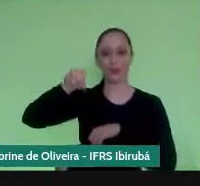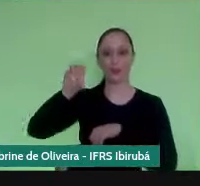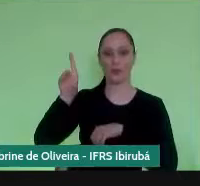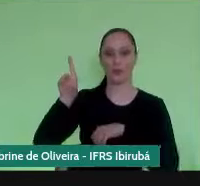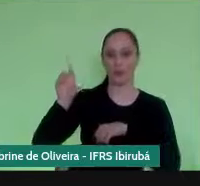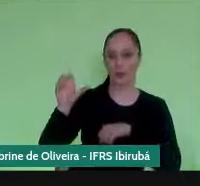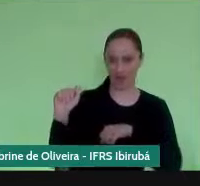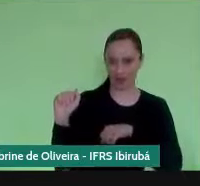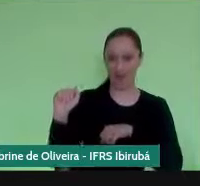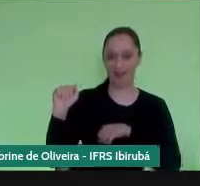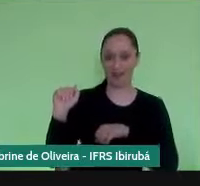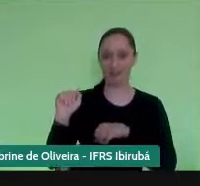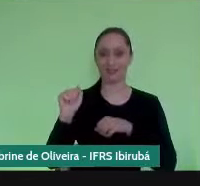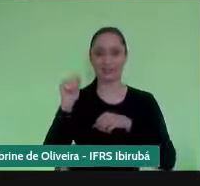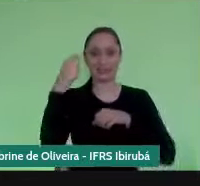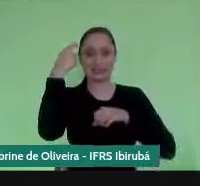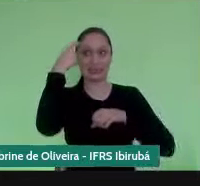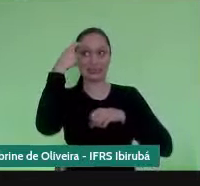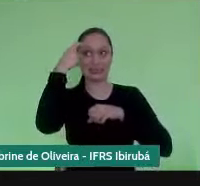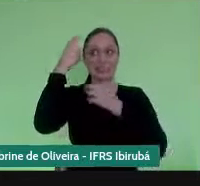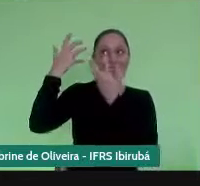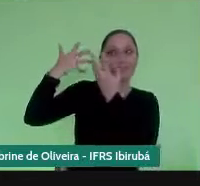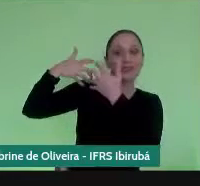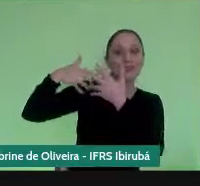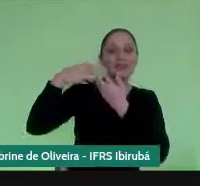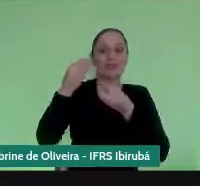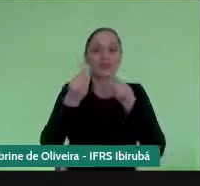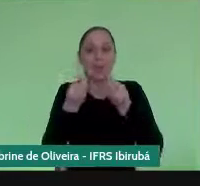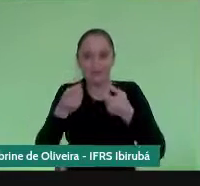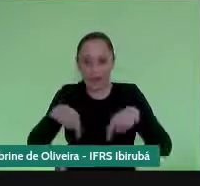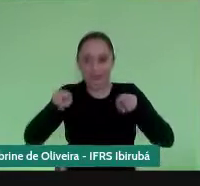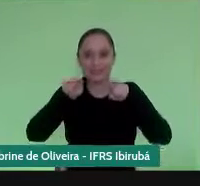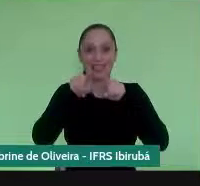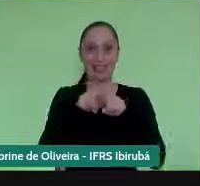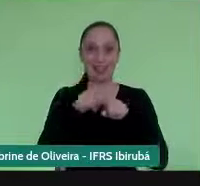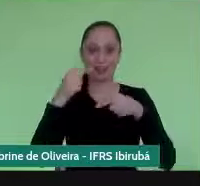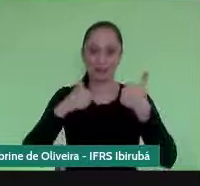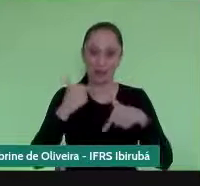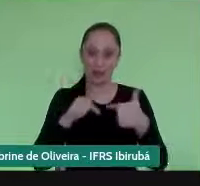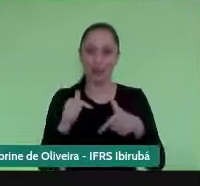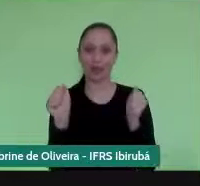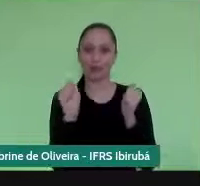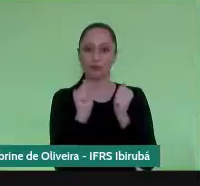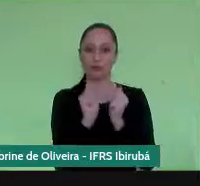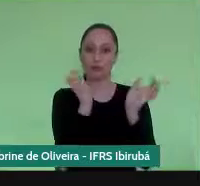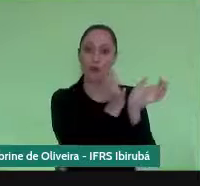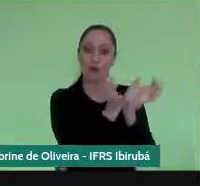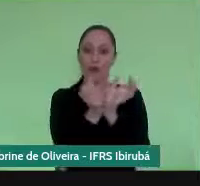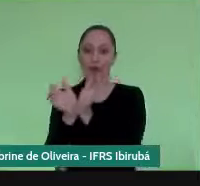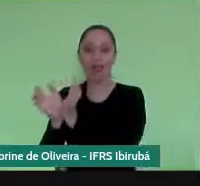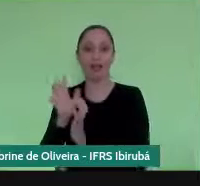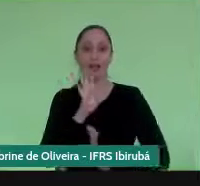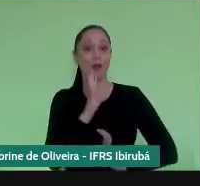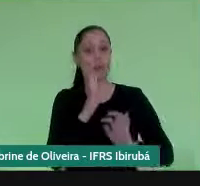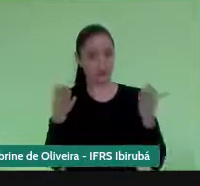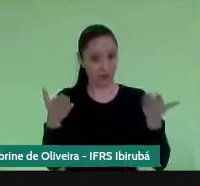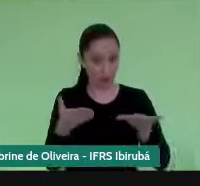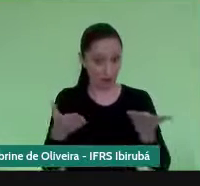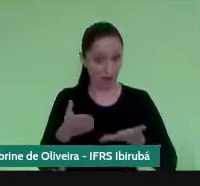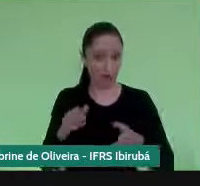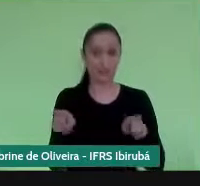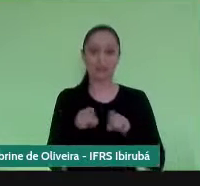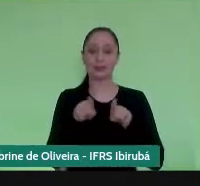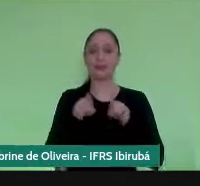pessoas incríveis que ela acabou conhecendo nessa interação de produção de material coletivo e compartilhamento. Nosso diretor